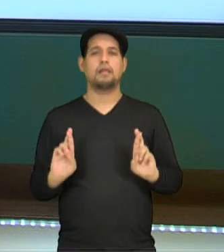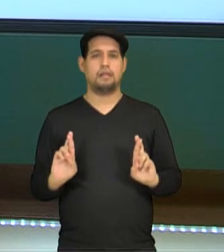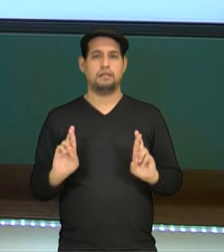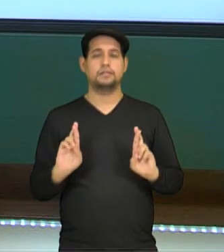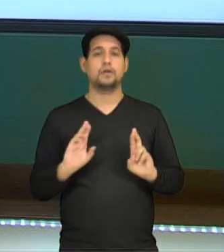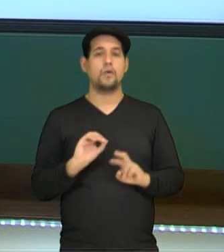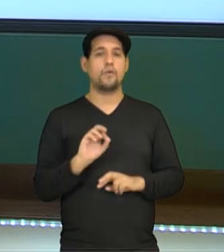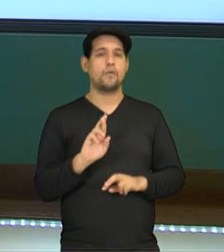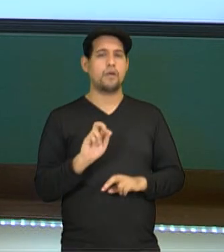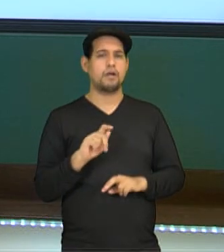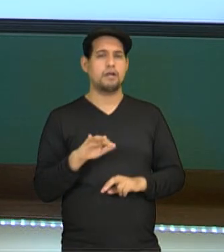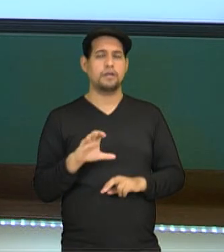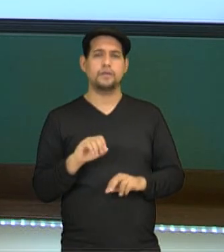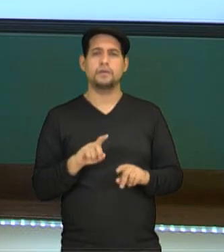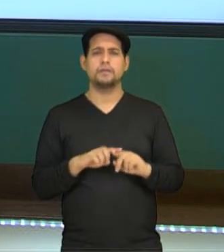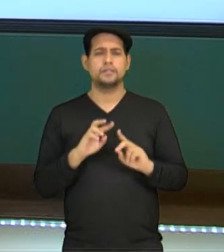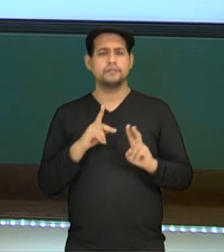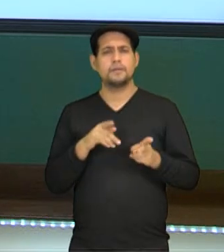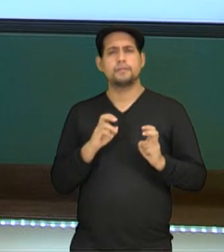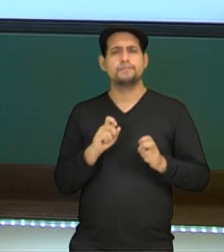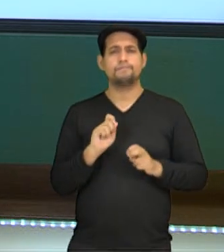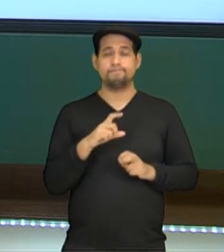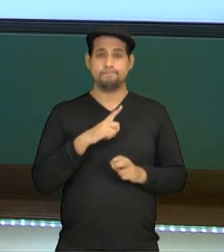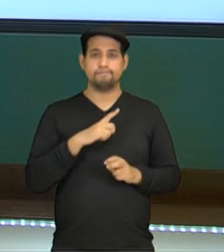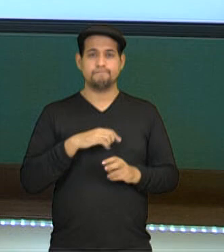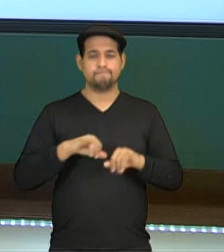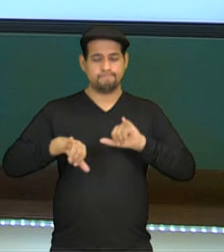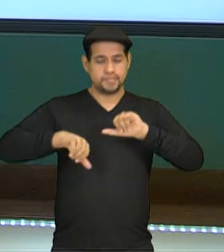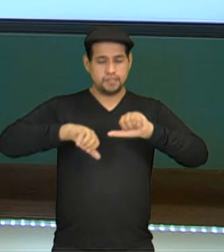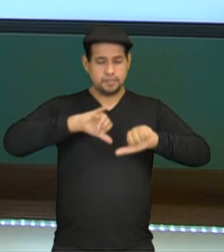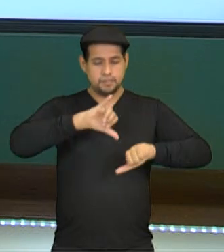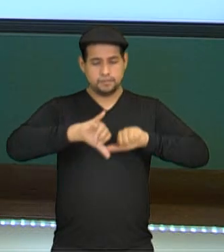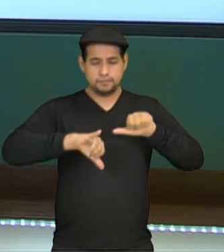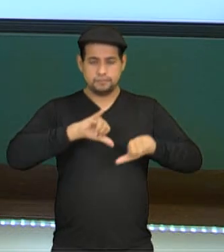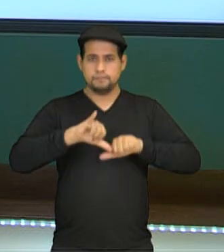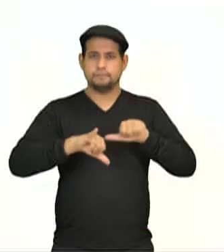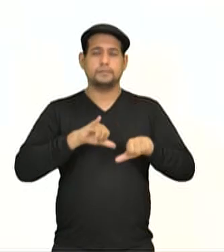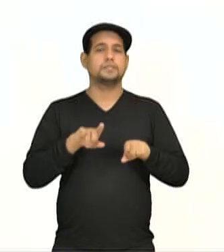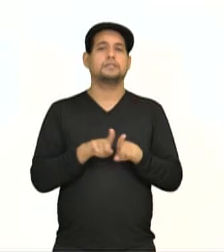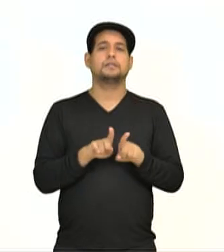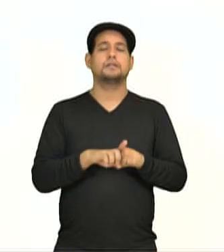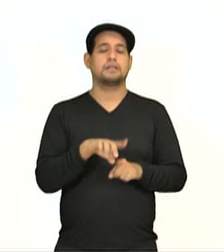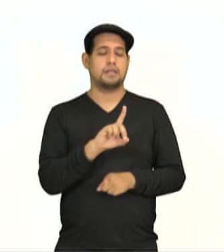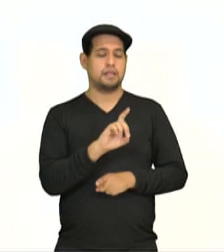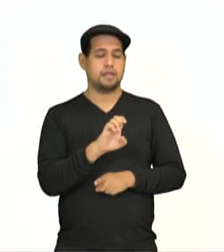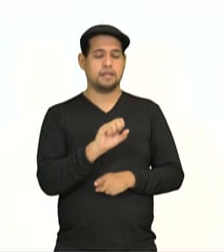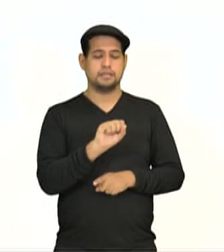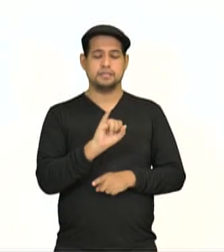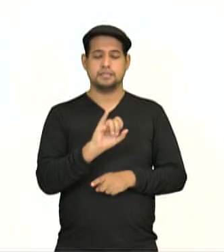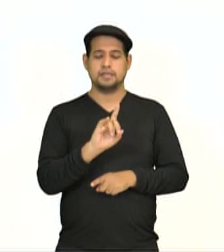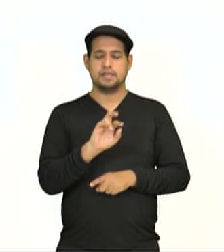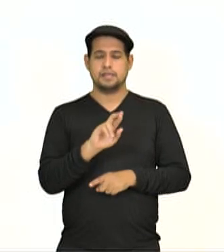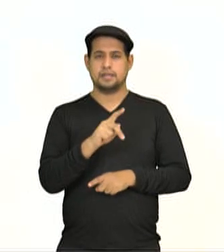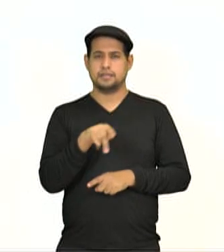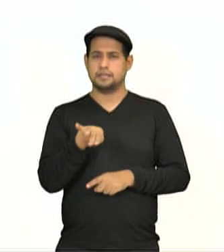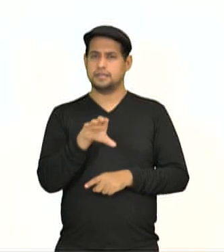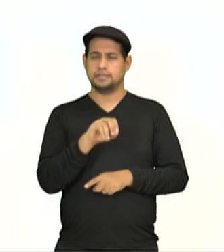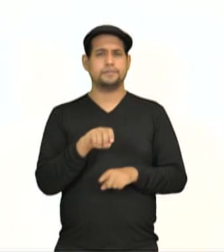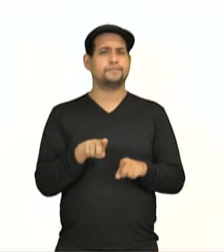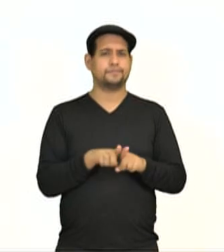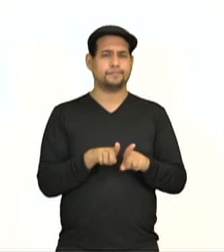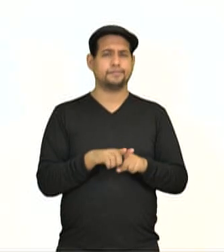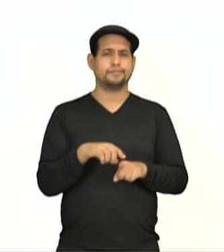grupamentos orgânicos. Observe aqui uma reação química de desidratação de